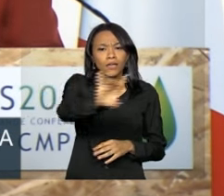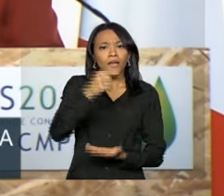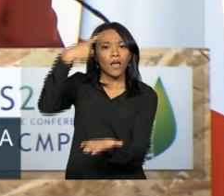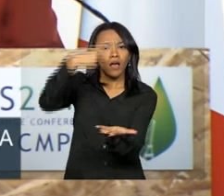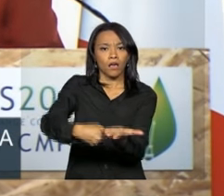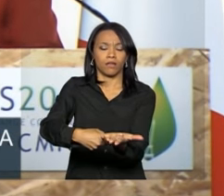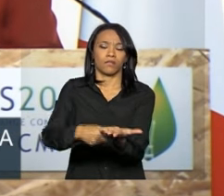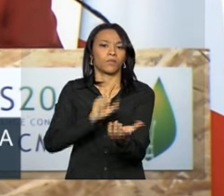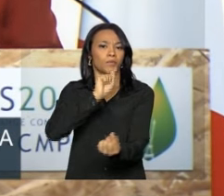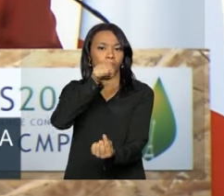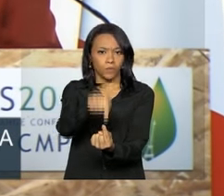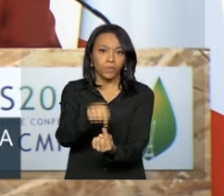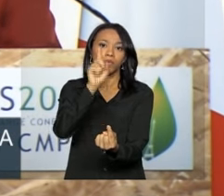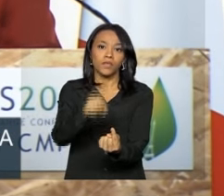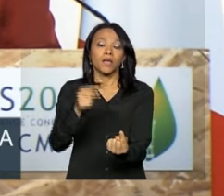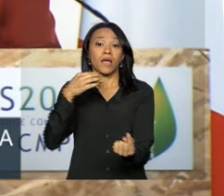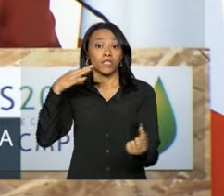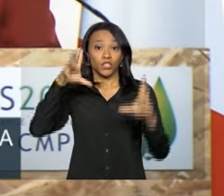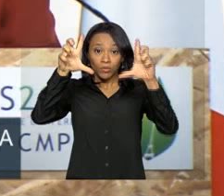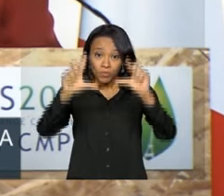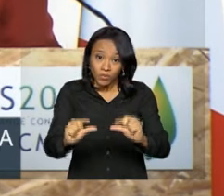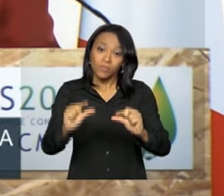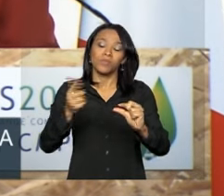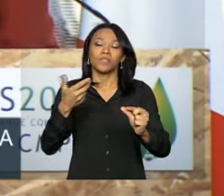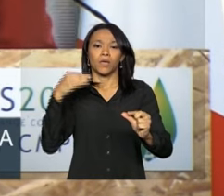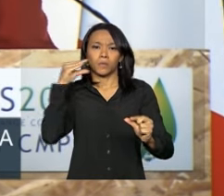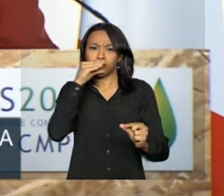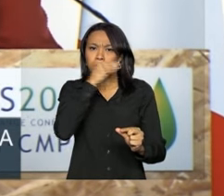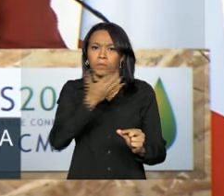responsabilidade pelo aumento da temperatura média global.